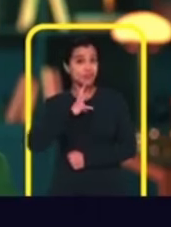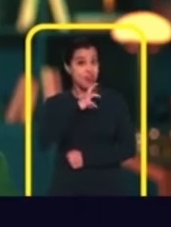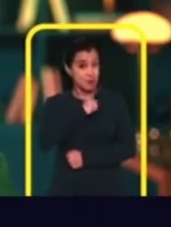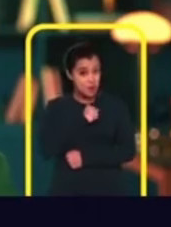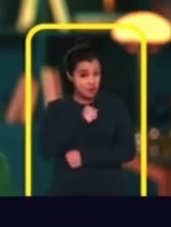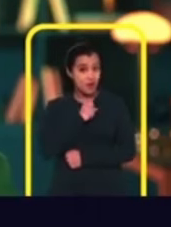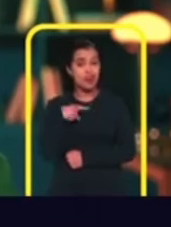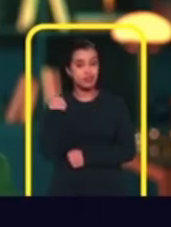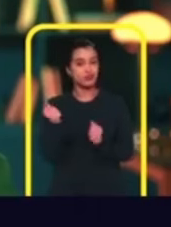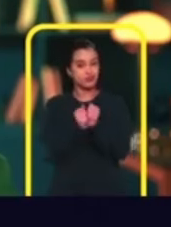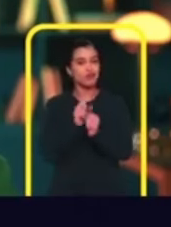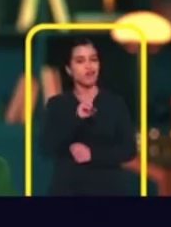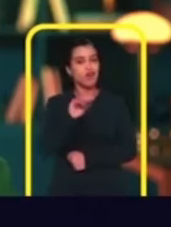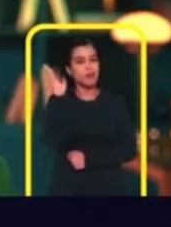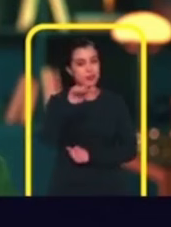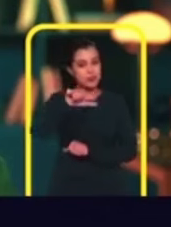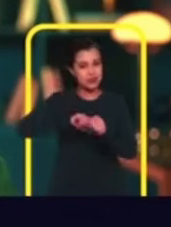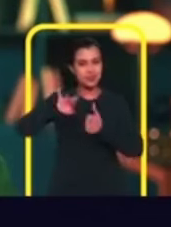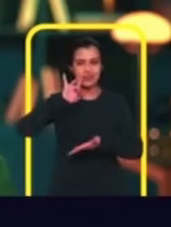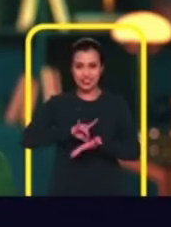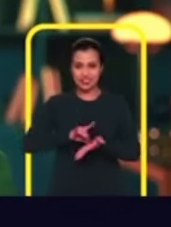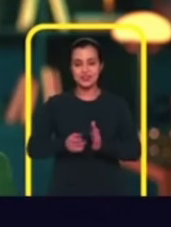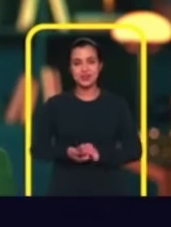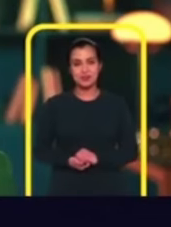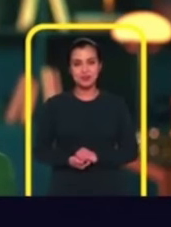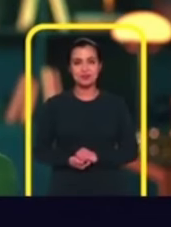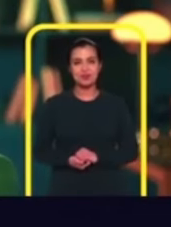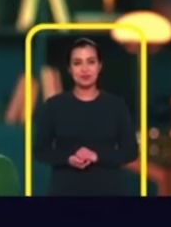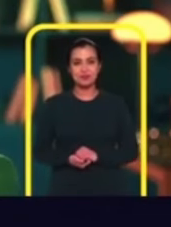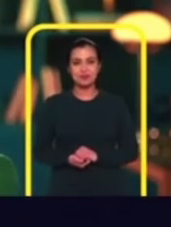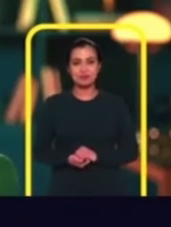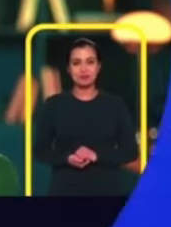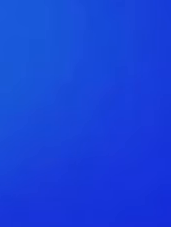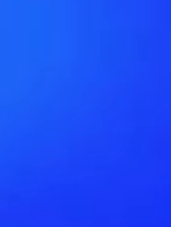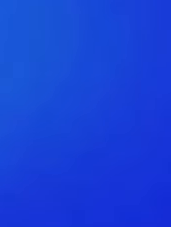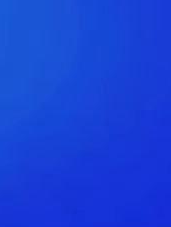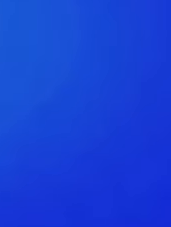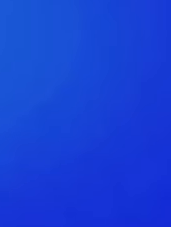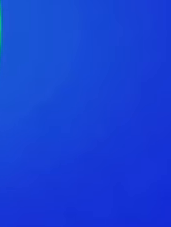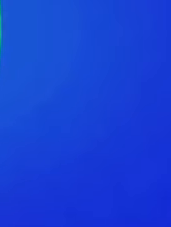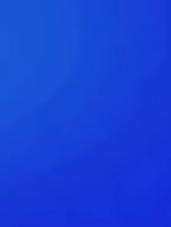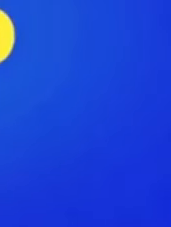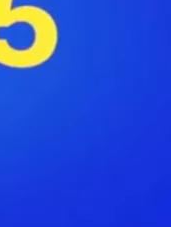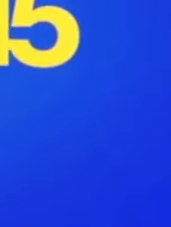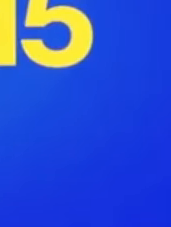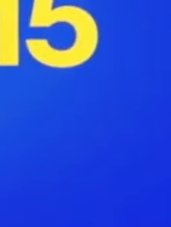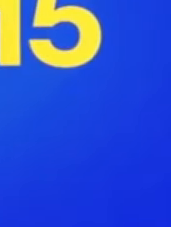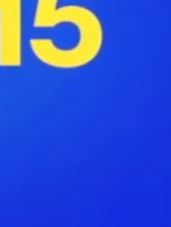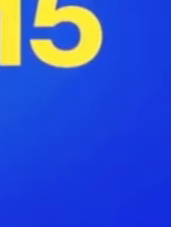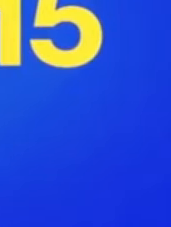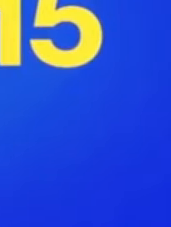Tebet e com amor e com coragem, nós vamos juntos mudar o Brasil de verdade.